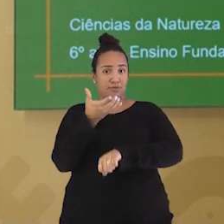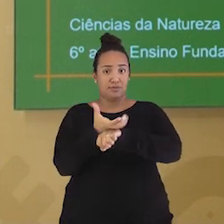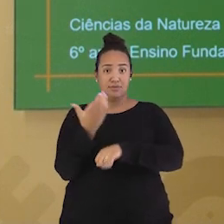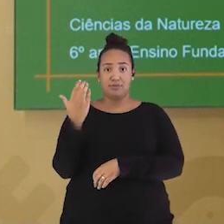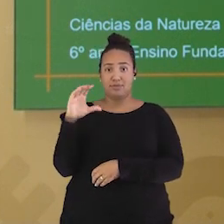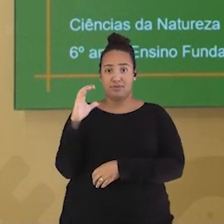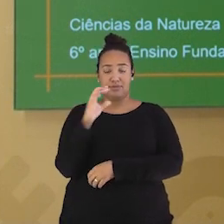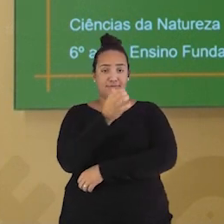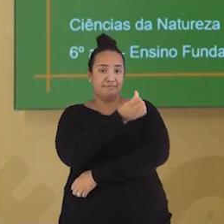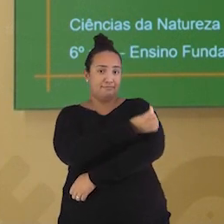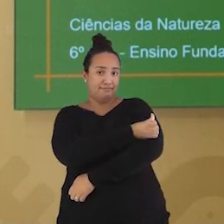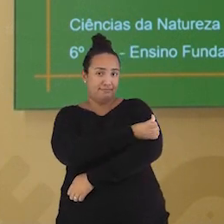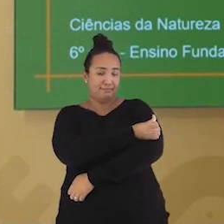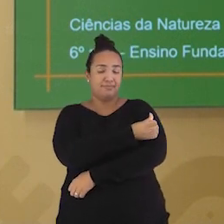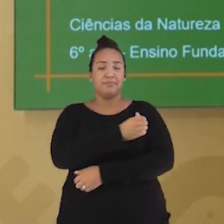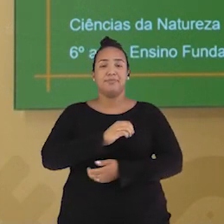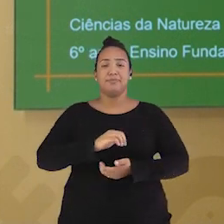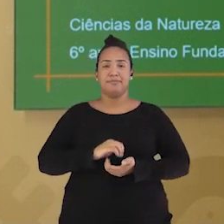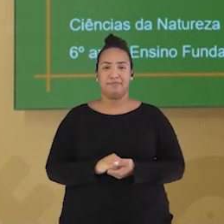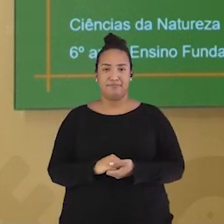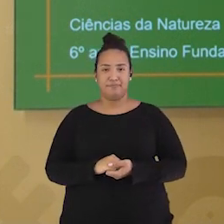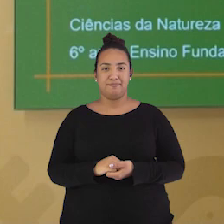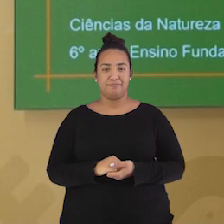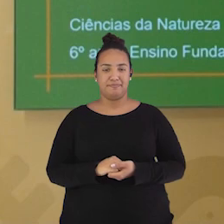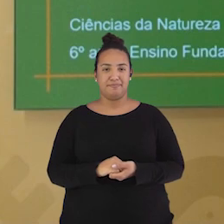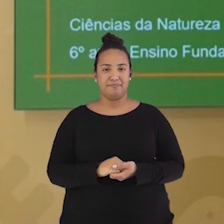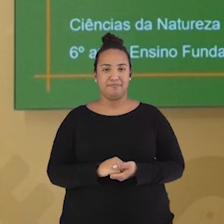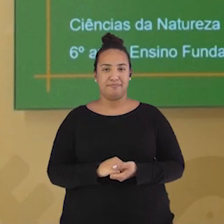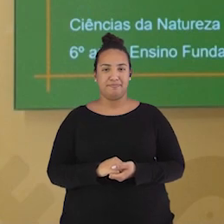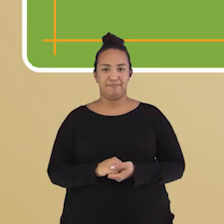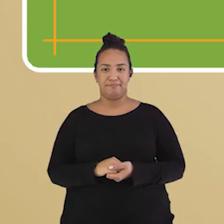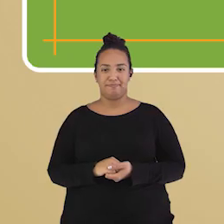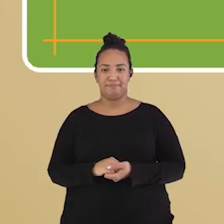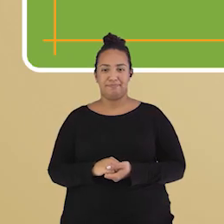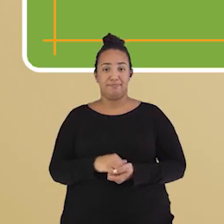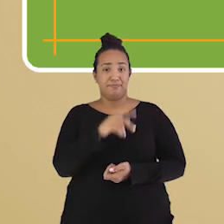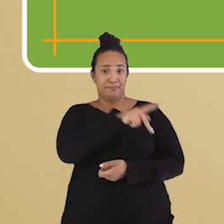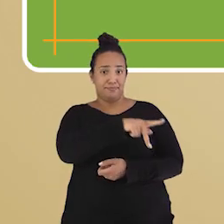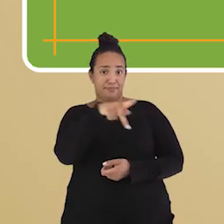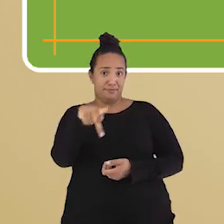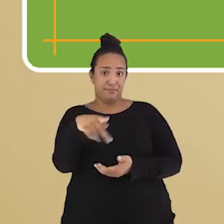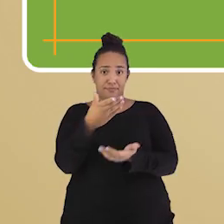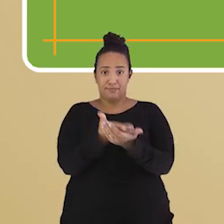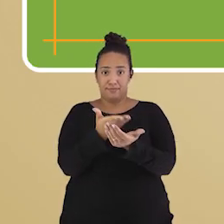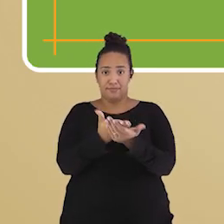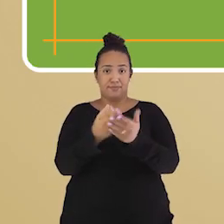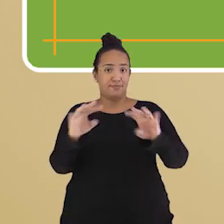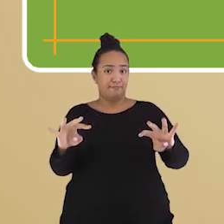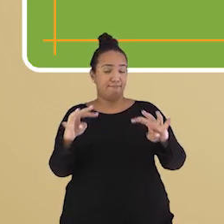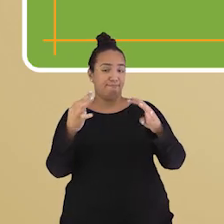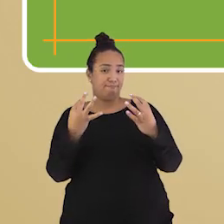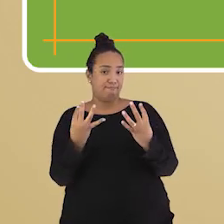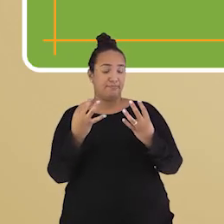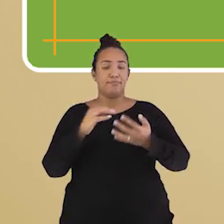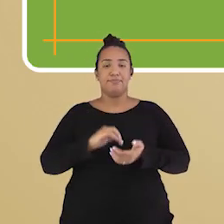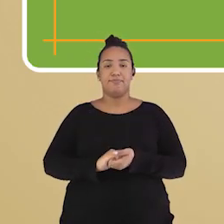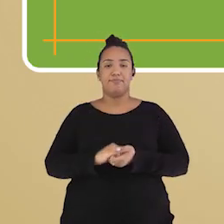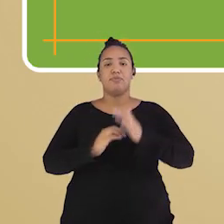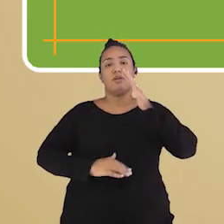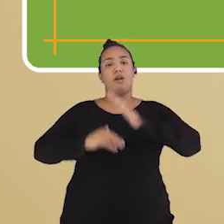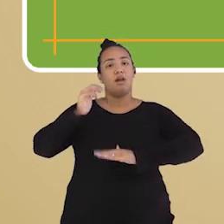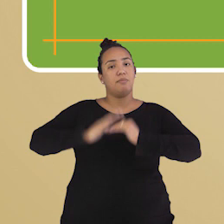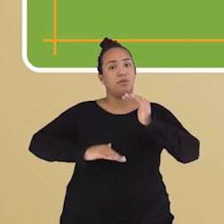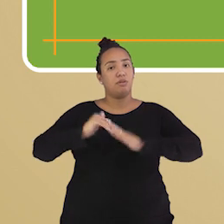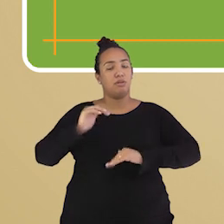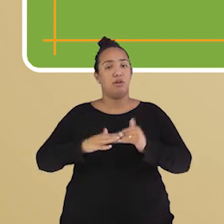do 6º ano dos anos finais do ensino fundamental. Aos professores que estiverem nos assistindo, a